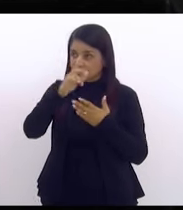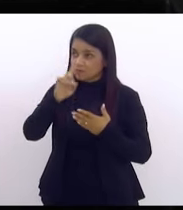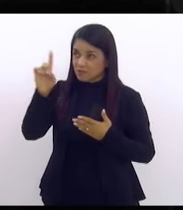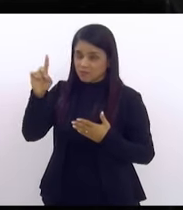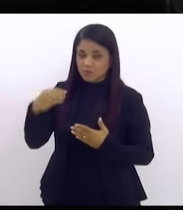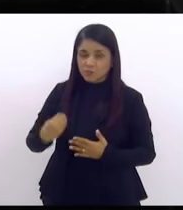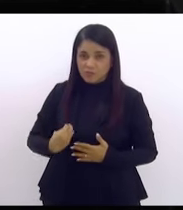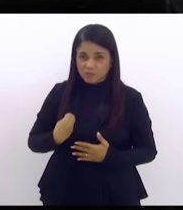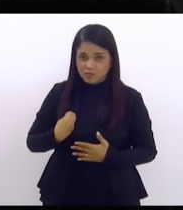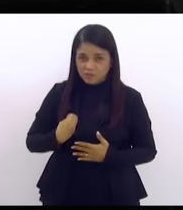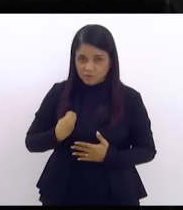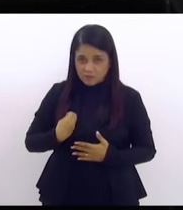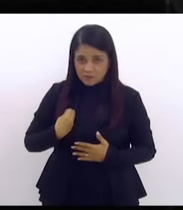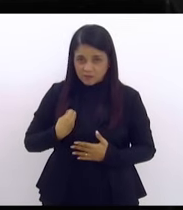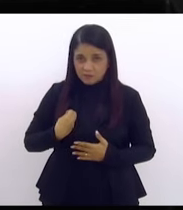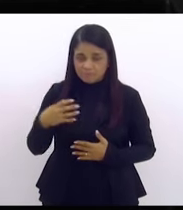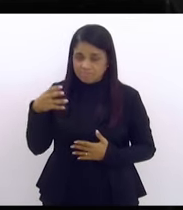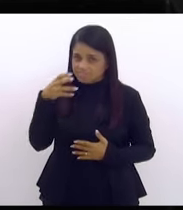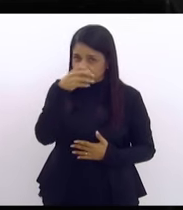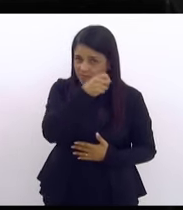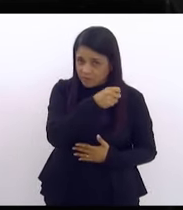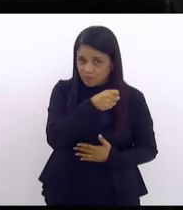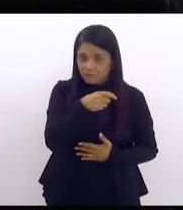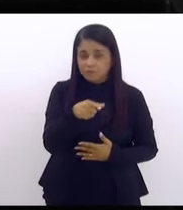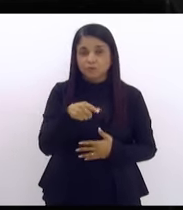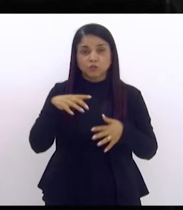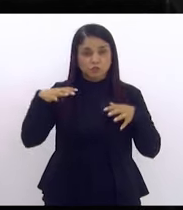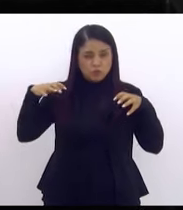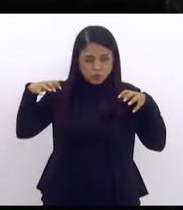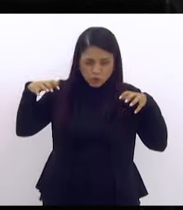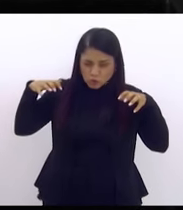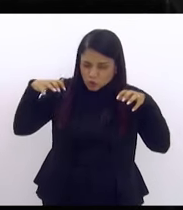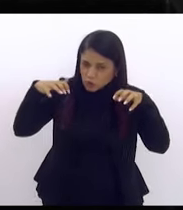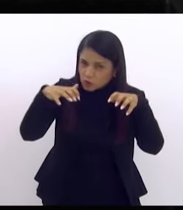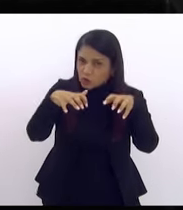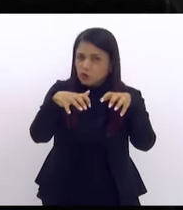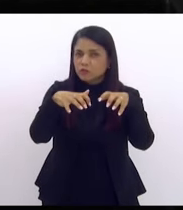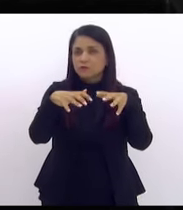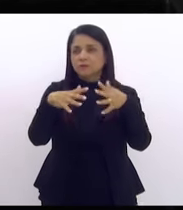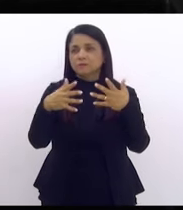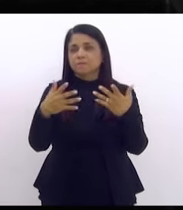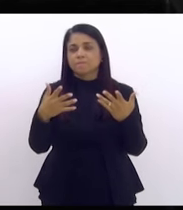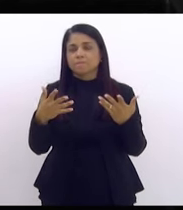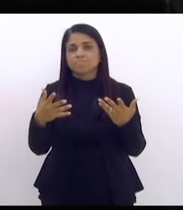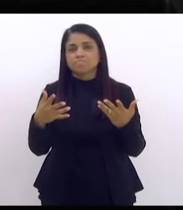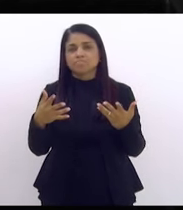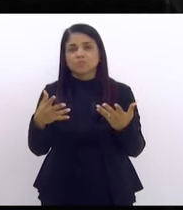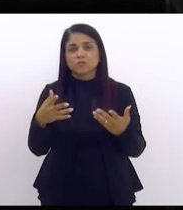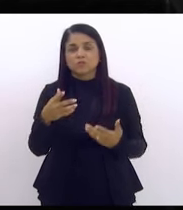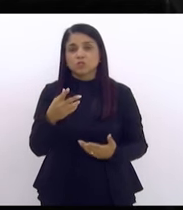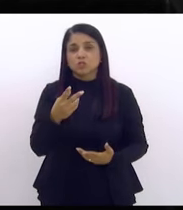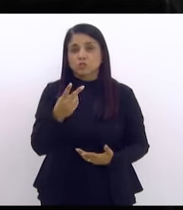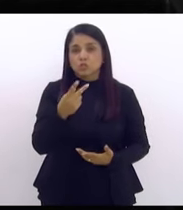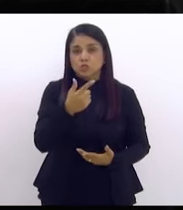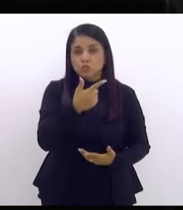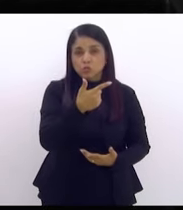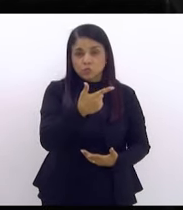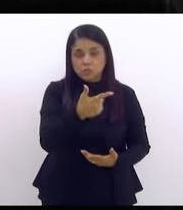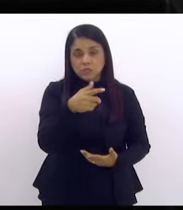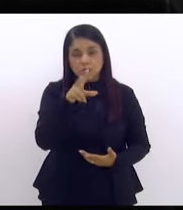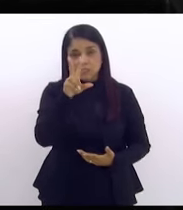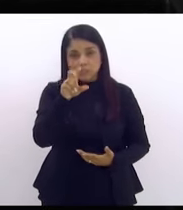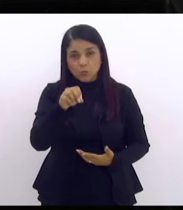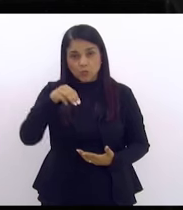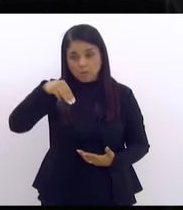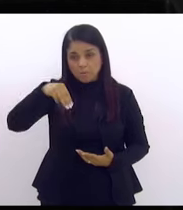pelas milhares de vidas que foram salvas. Uma chuva que, não é, de 250